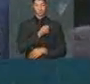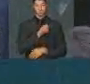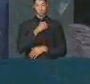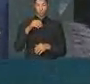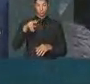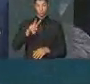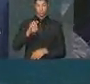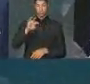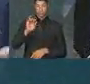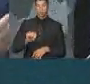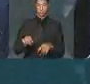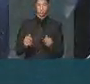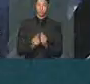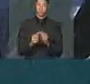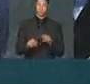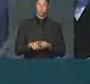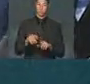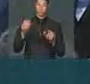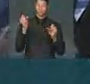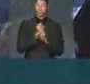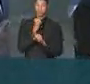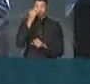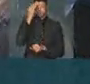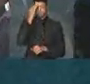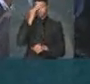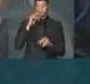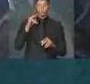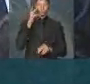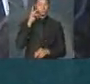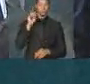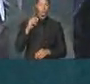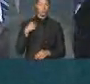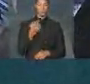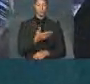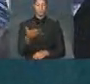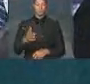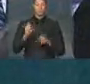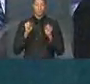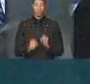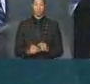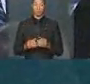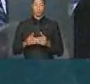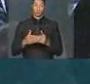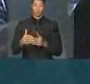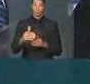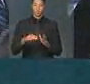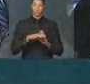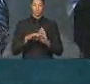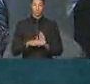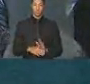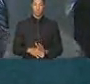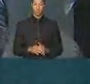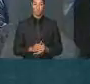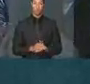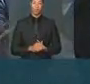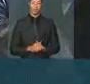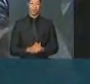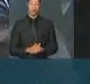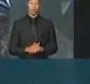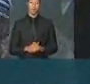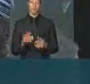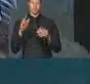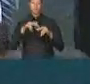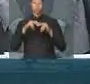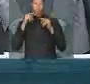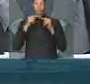de vetos e com isso construímos o entendimento para que vossa excelência possa dar prosseguimento na pauta com planejado por